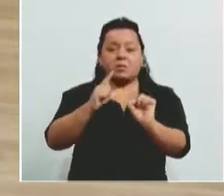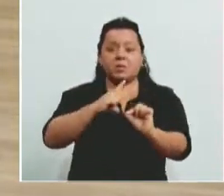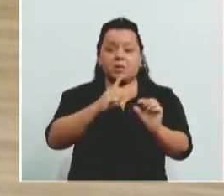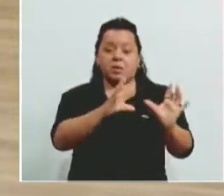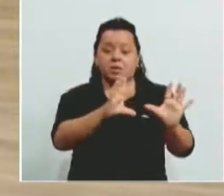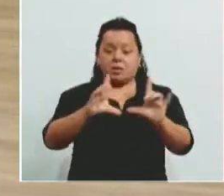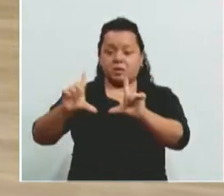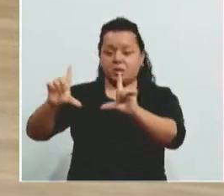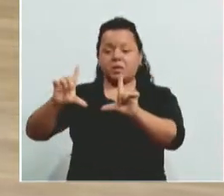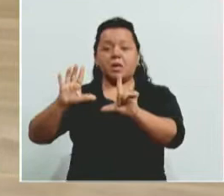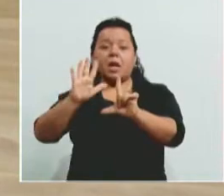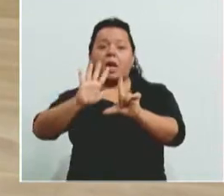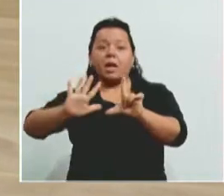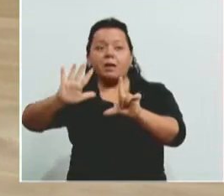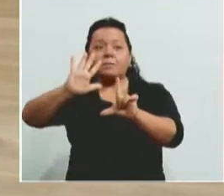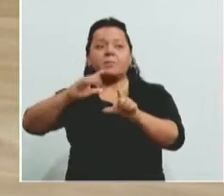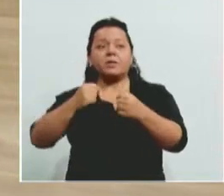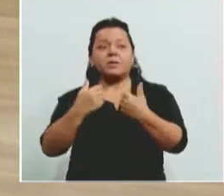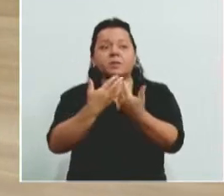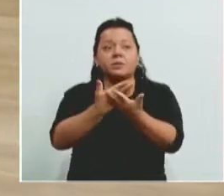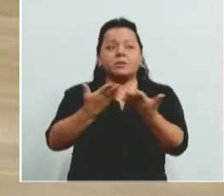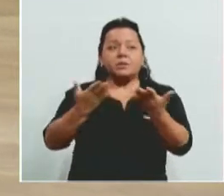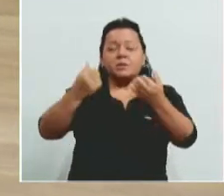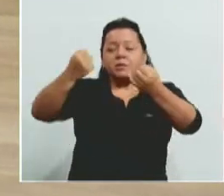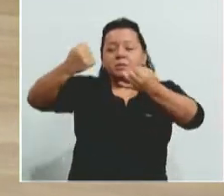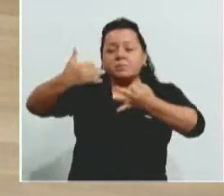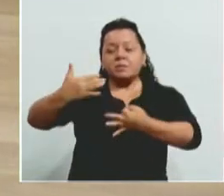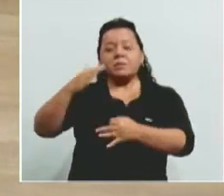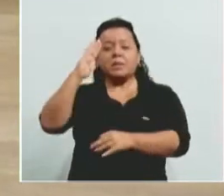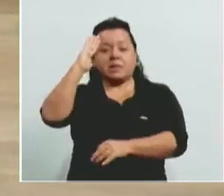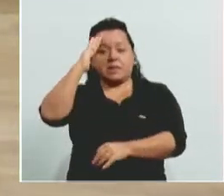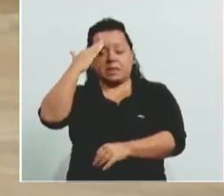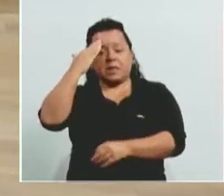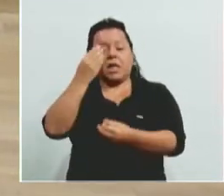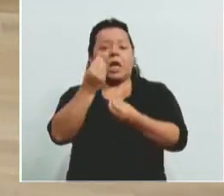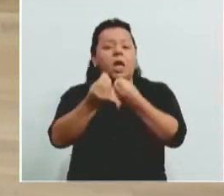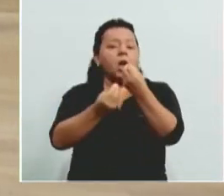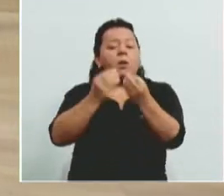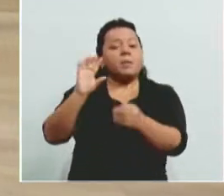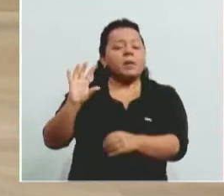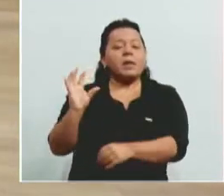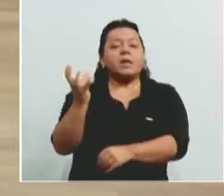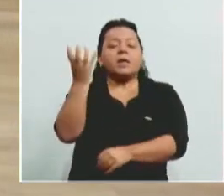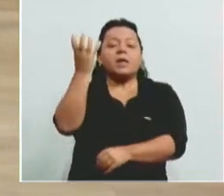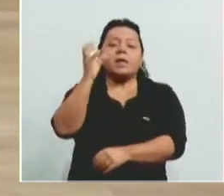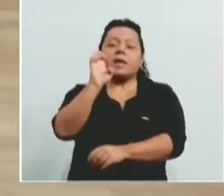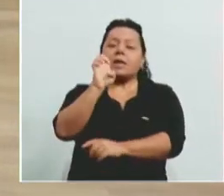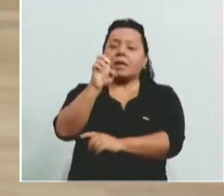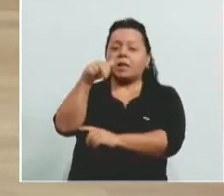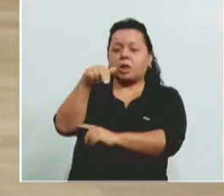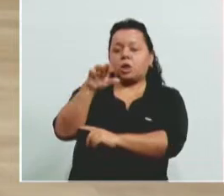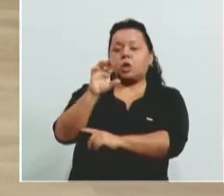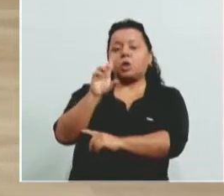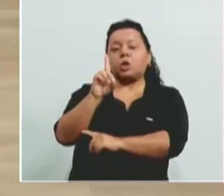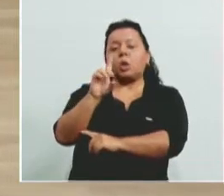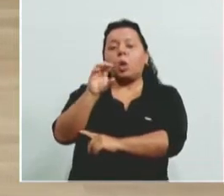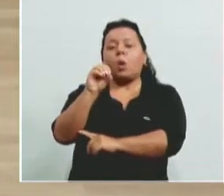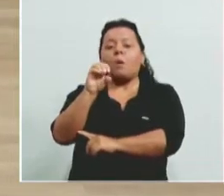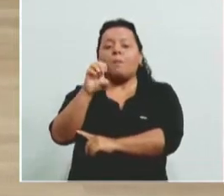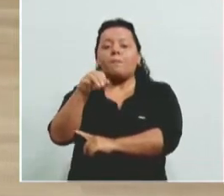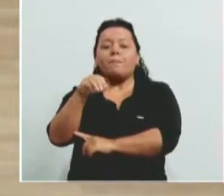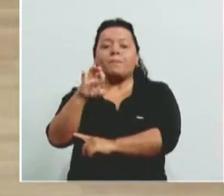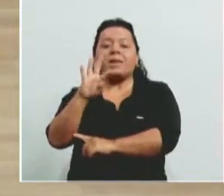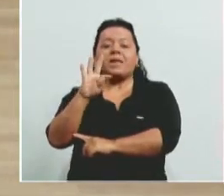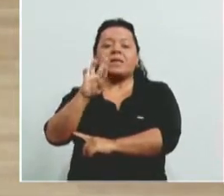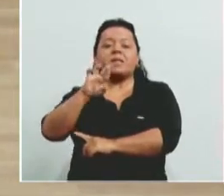produção colocar na tela, para a gente entender como é que funciona, como é que ocorre a endometriose nas mulheres. Aqui a gente tem o desenho